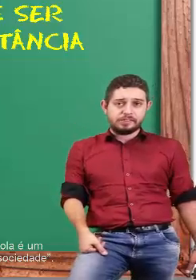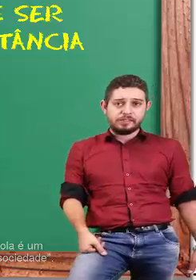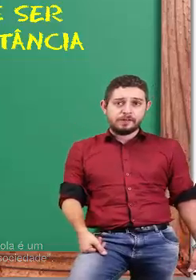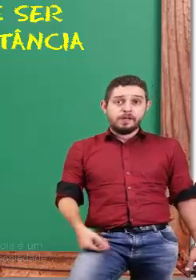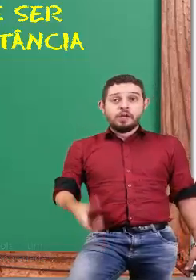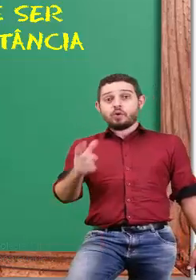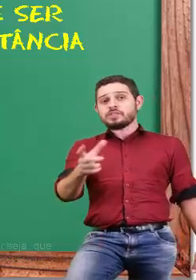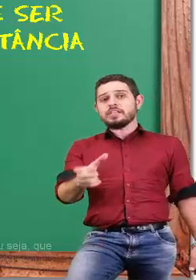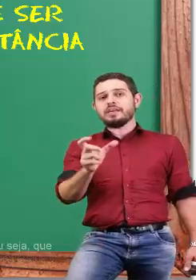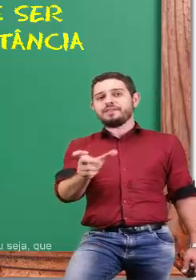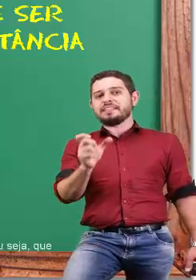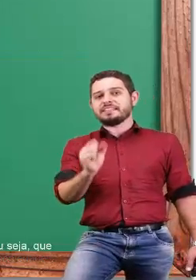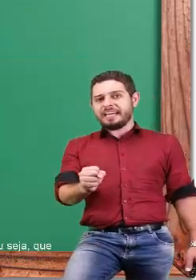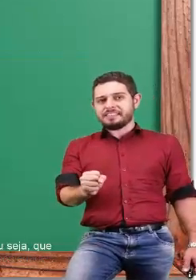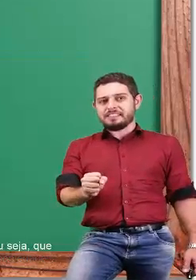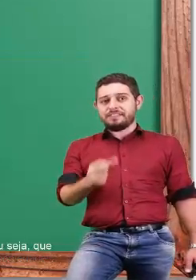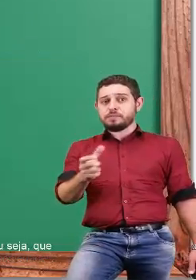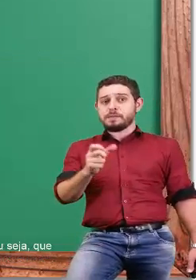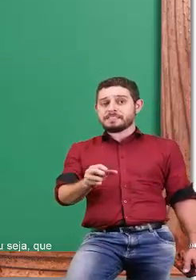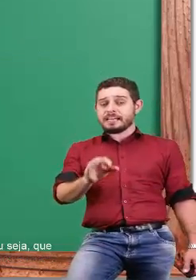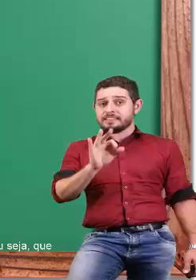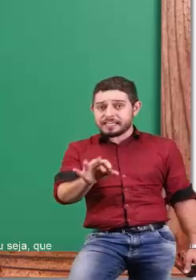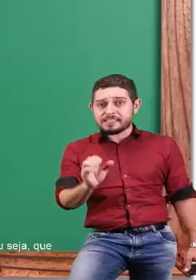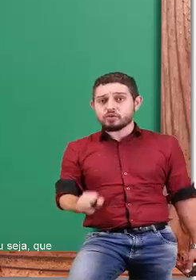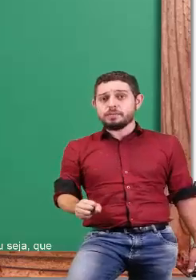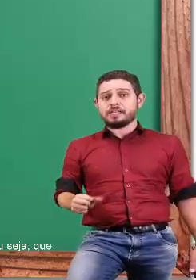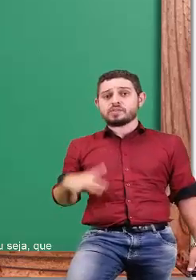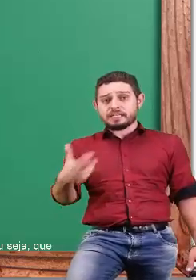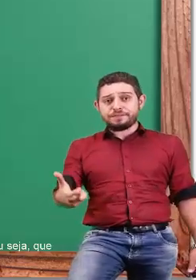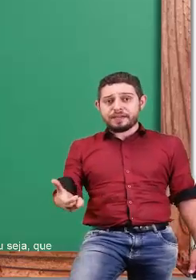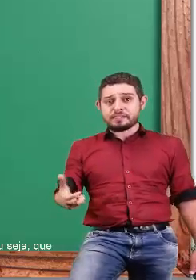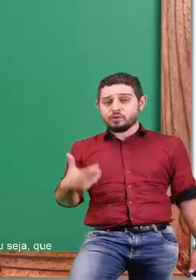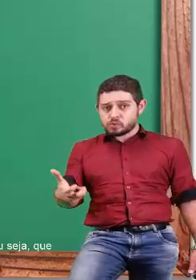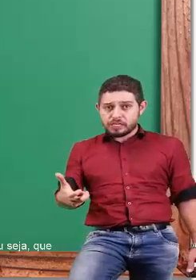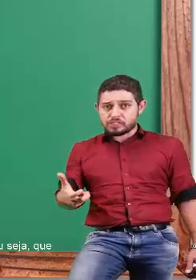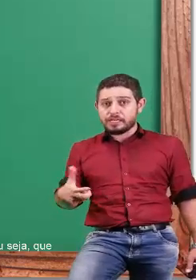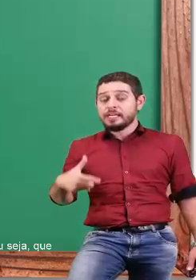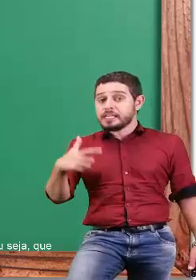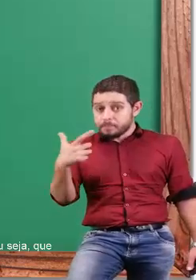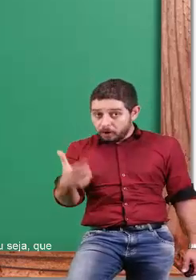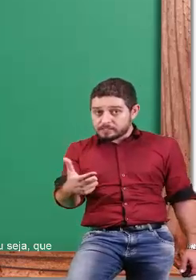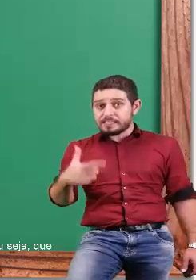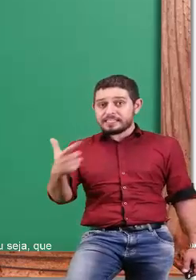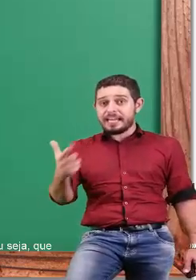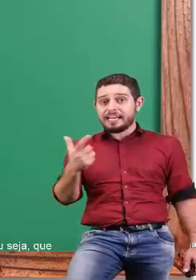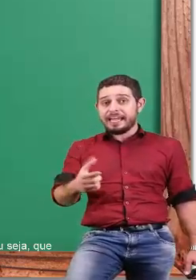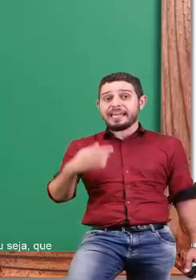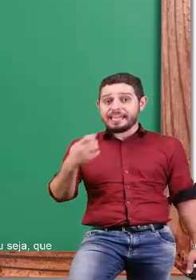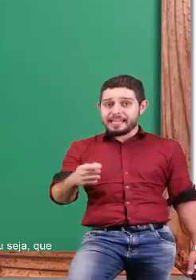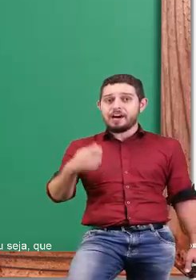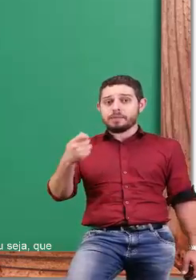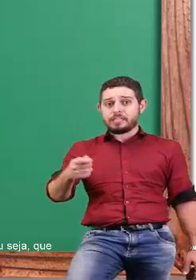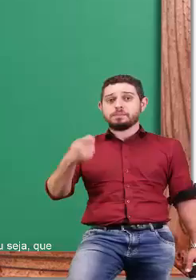sociedade. Considerando a referida tese, devemos pensar em três argumentos que a defendam, ou seja, que mostrem que ela